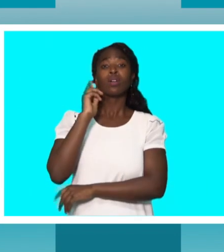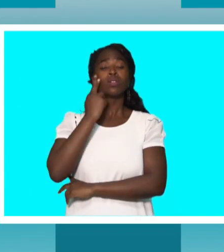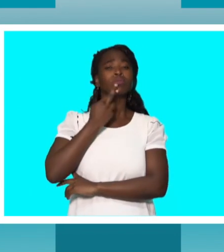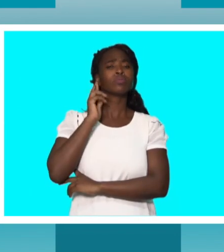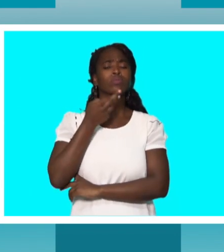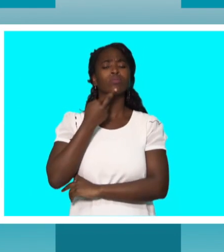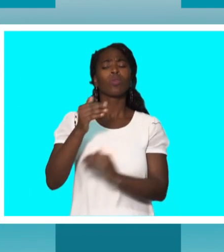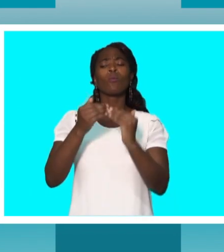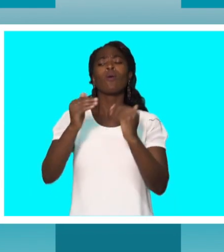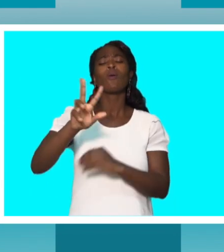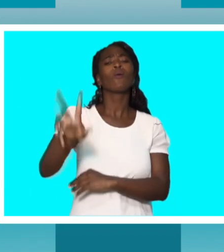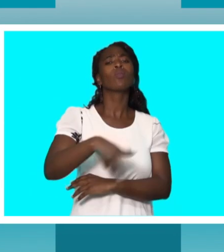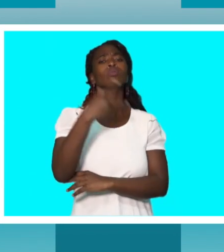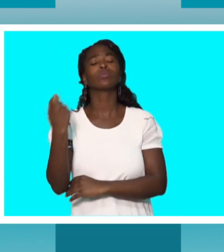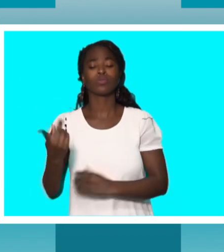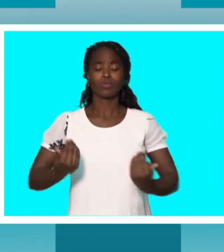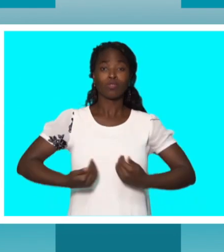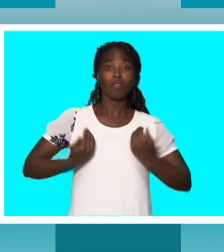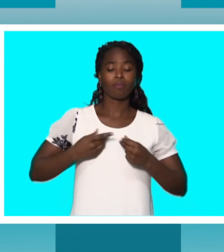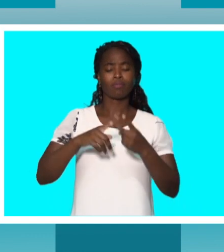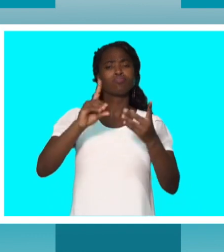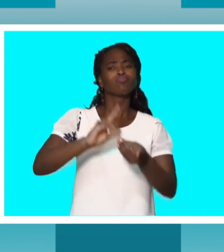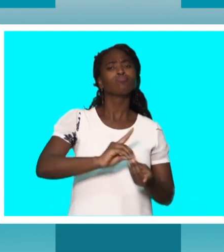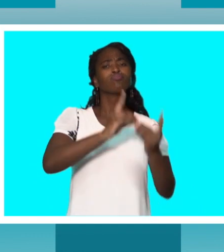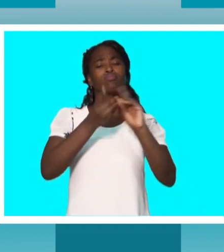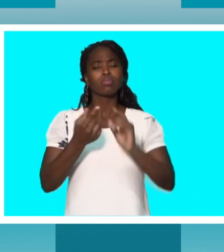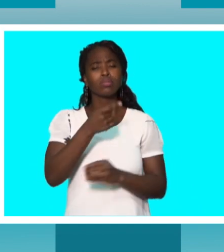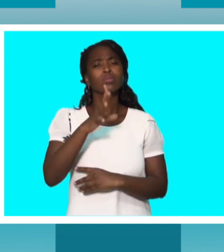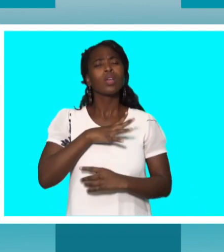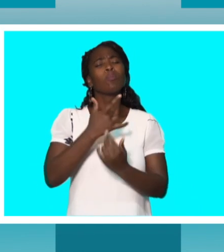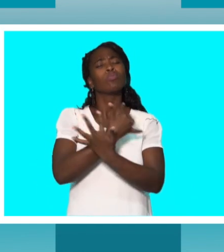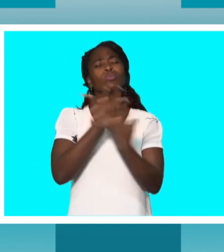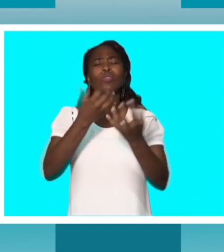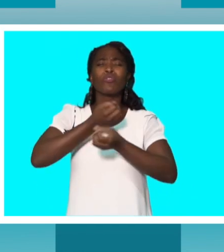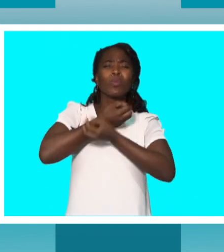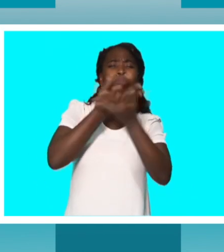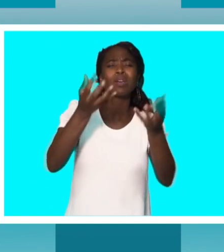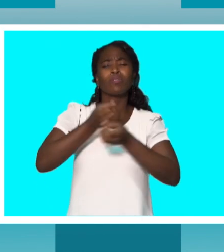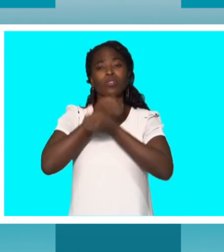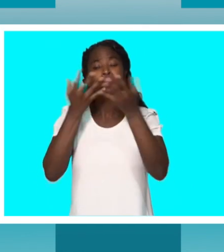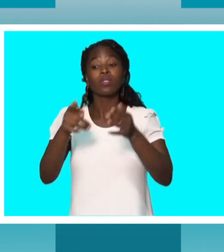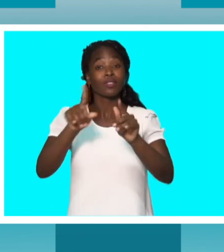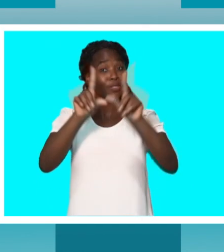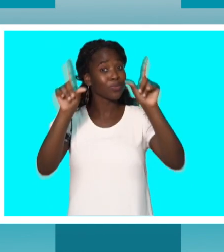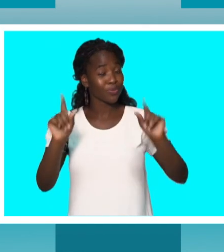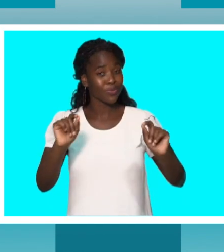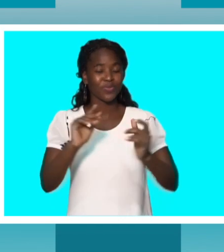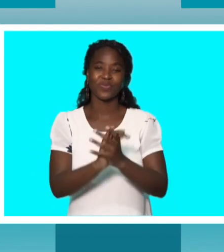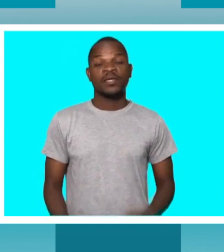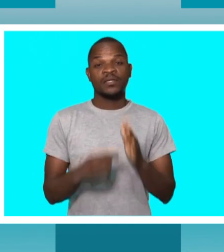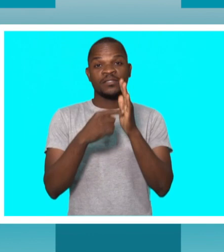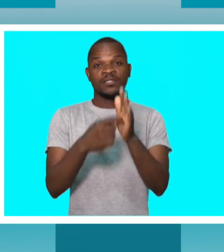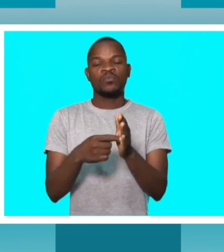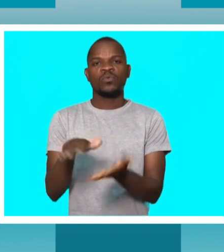perguntas como esta têm sido buscadas em outros adolescentes e jovens, muito sem informação sólida sobre o